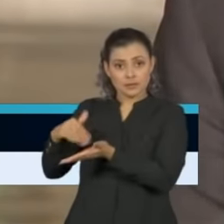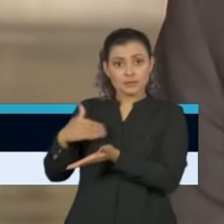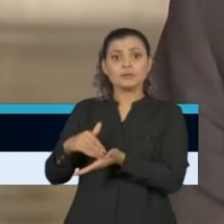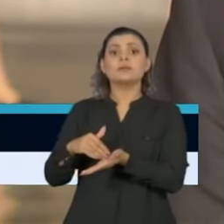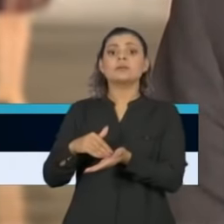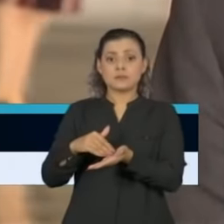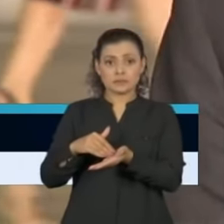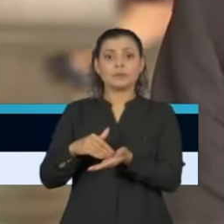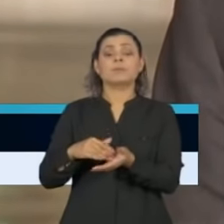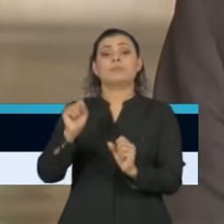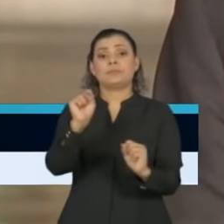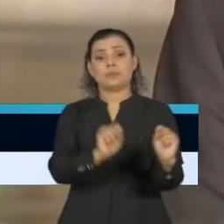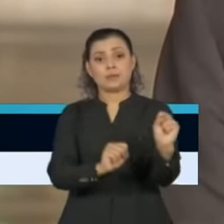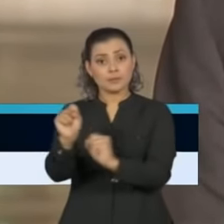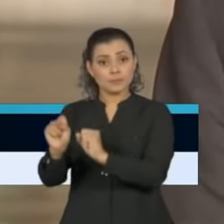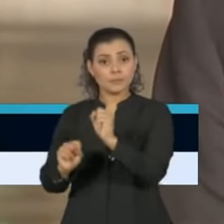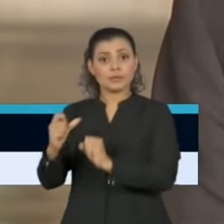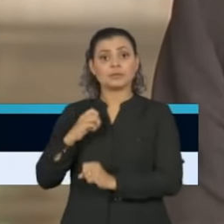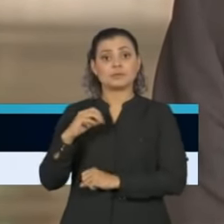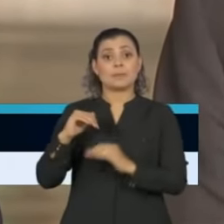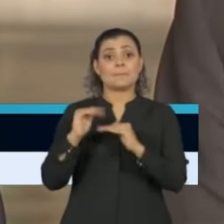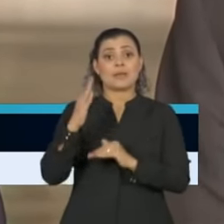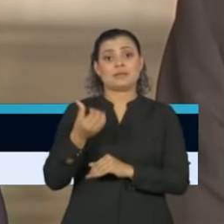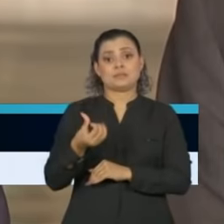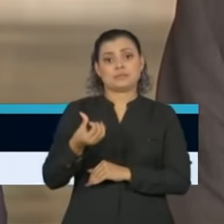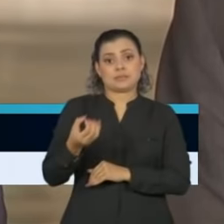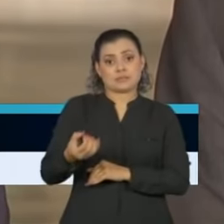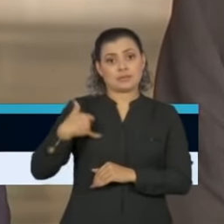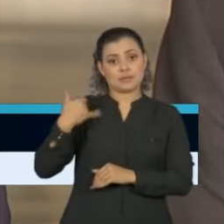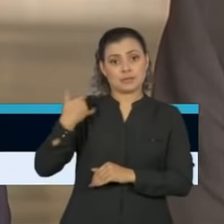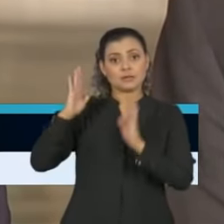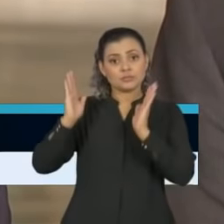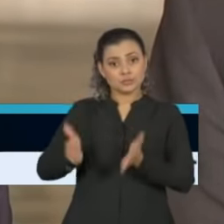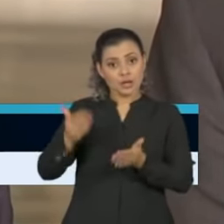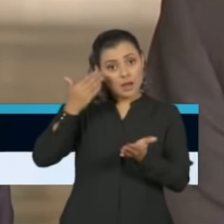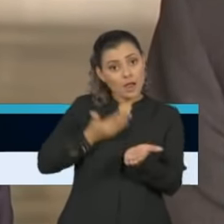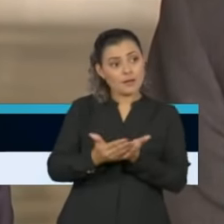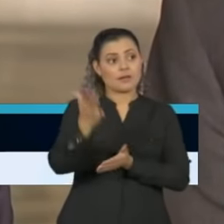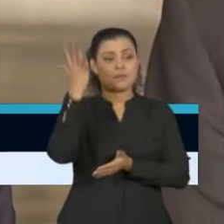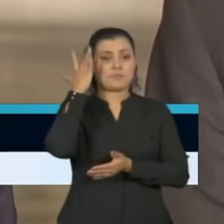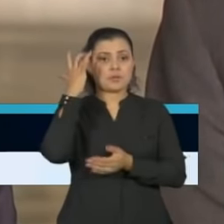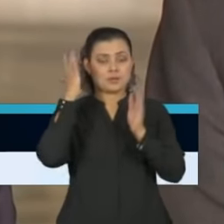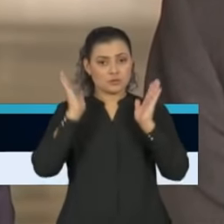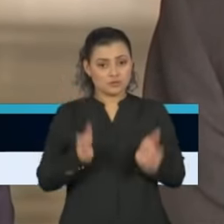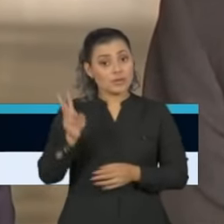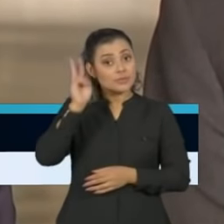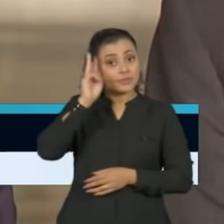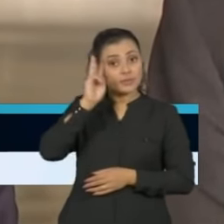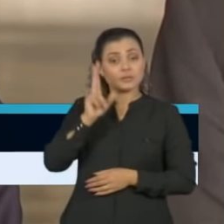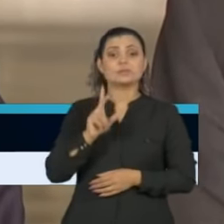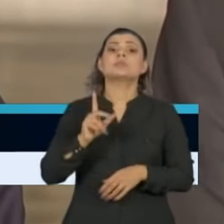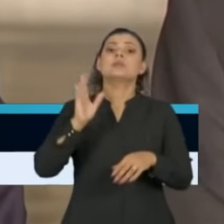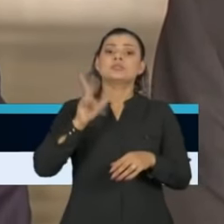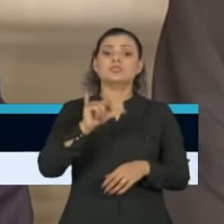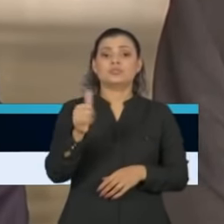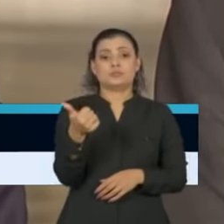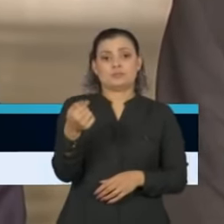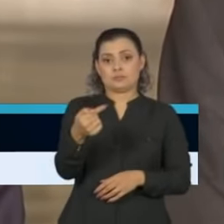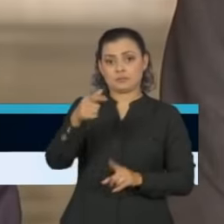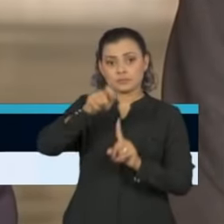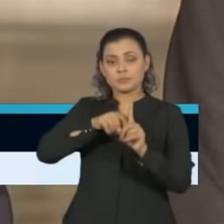autarquias e empresas com mais de 60 anos, a partir de amanhã, terça-feira, 17 de março,